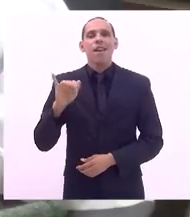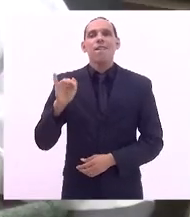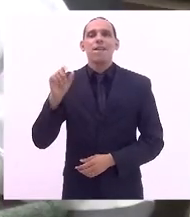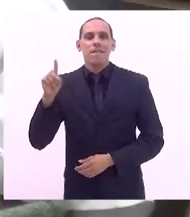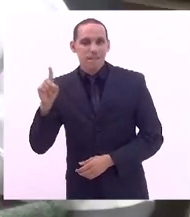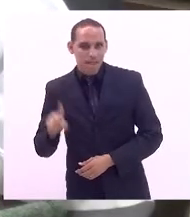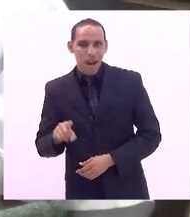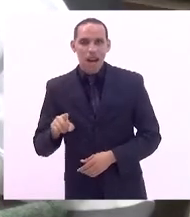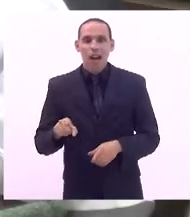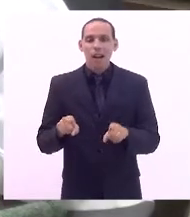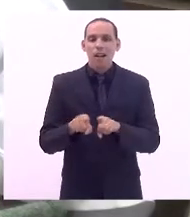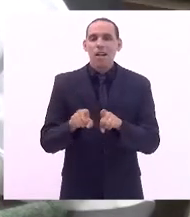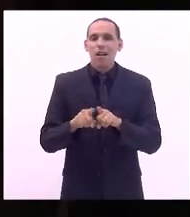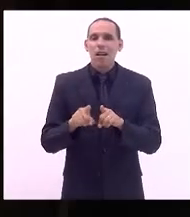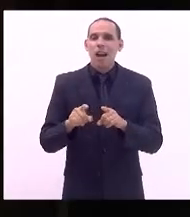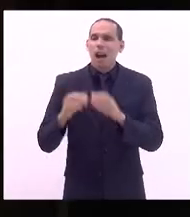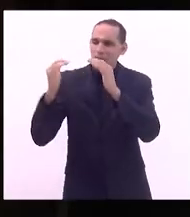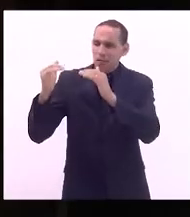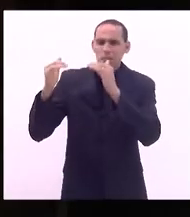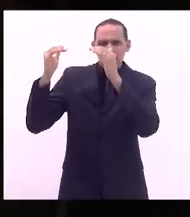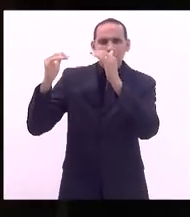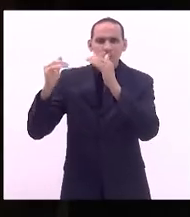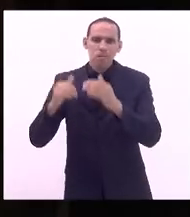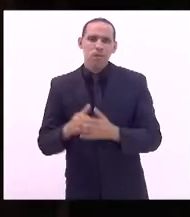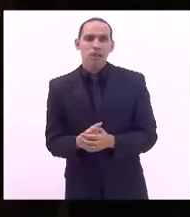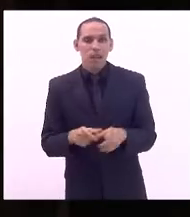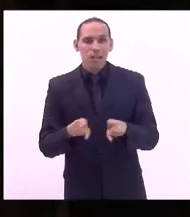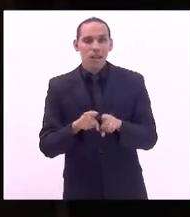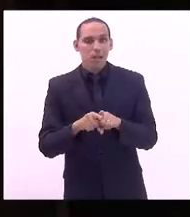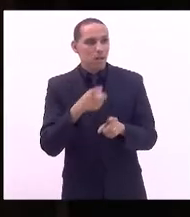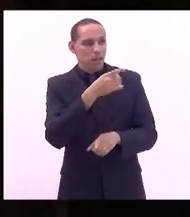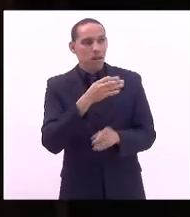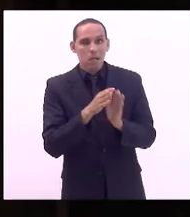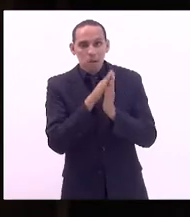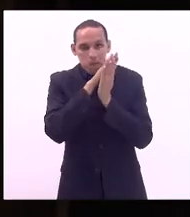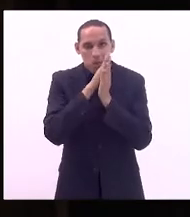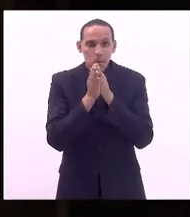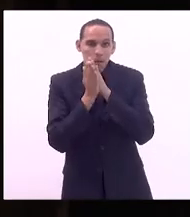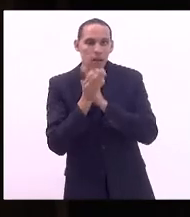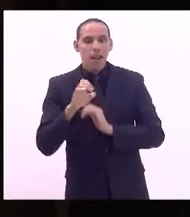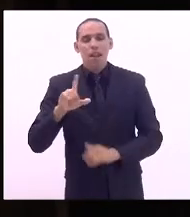exu e lavar na pessoa de pai Edson por favor